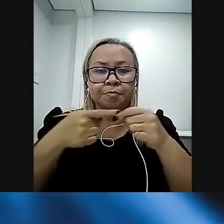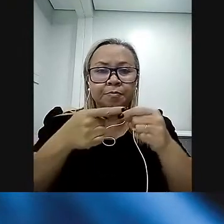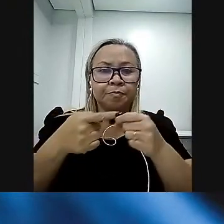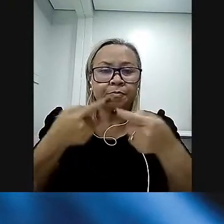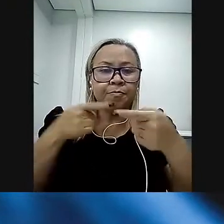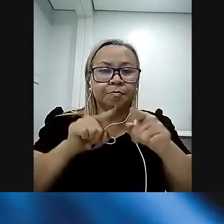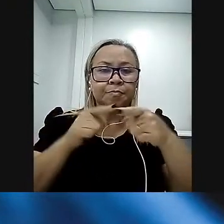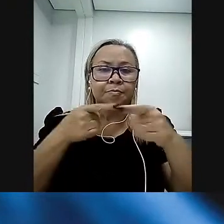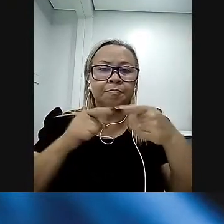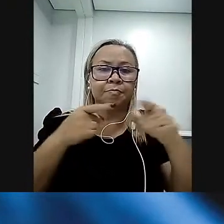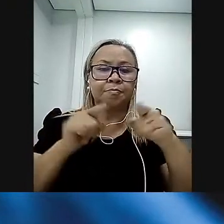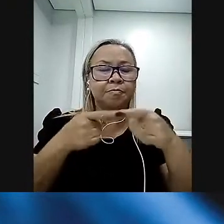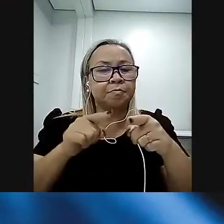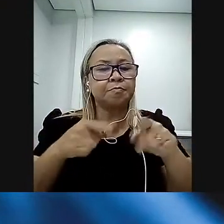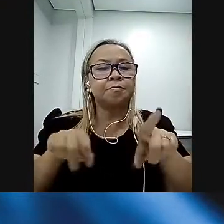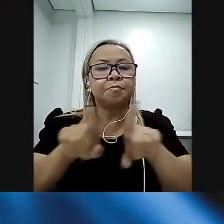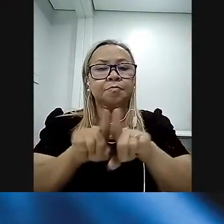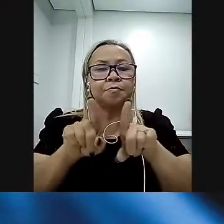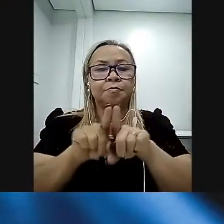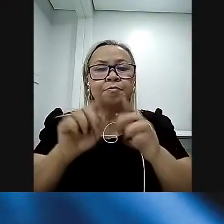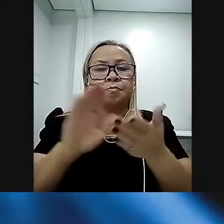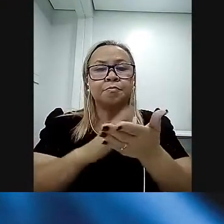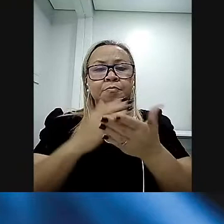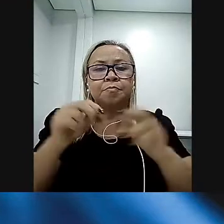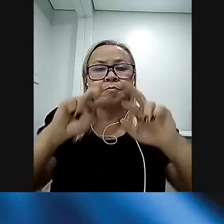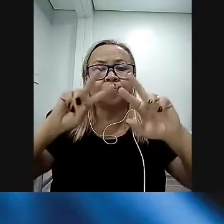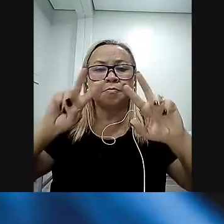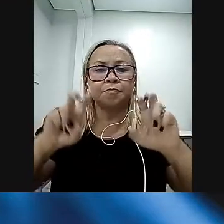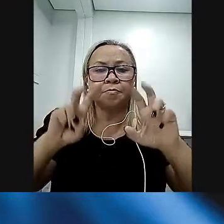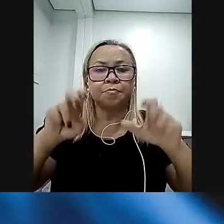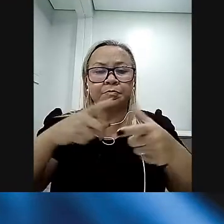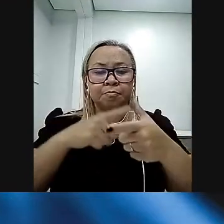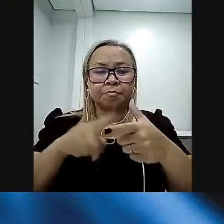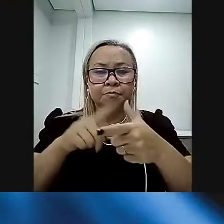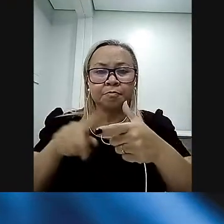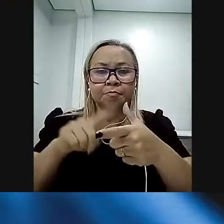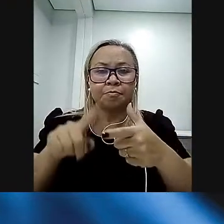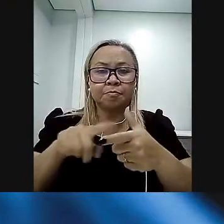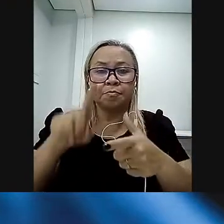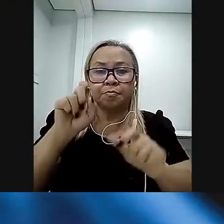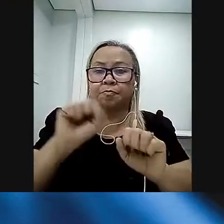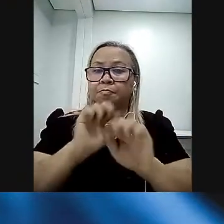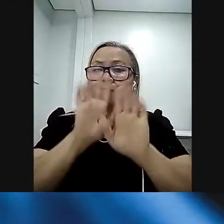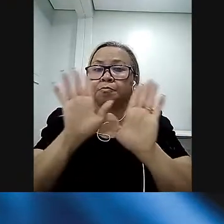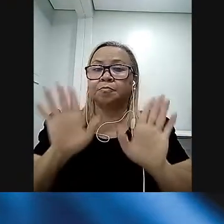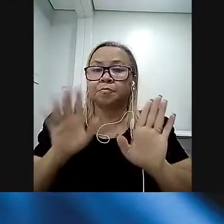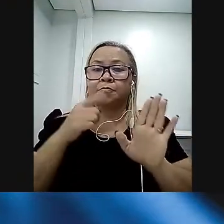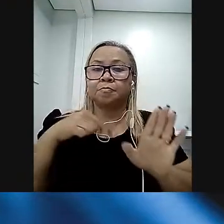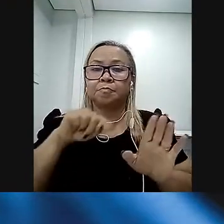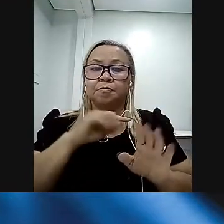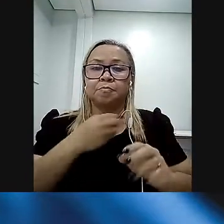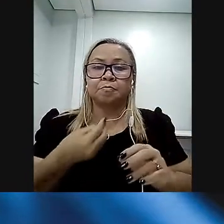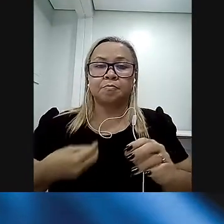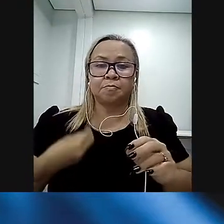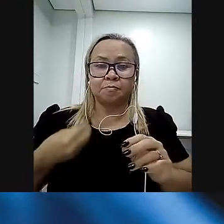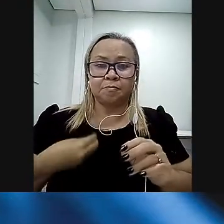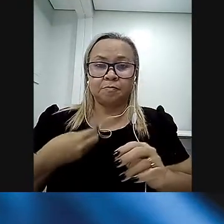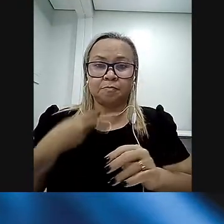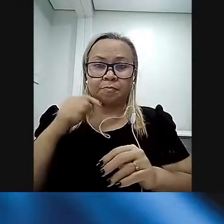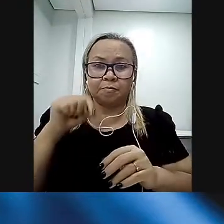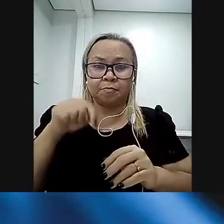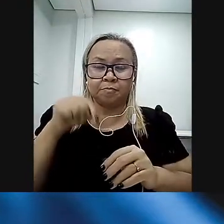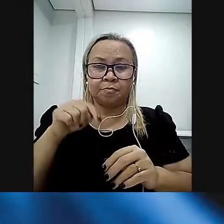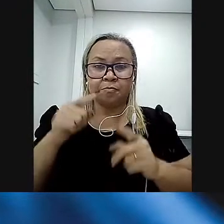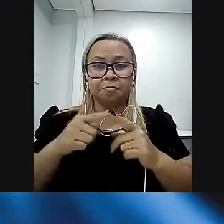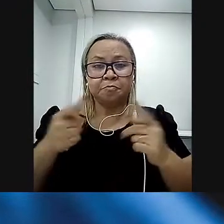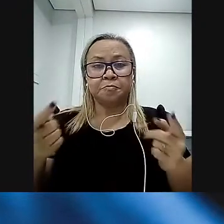desafiando inclusive algumas questões que são muito claras para nós que vivemos aqui, mas